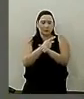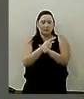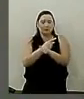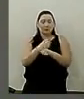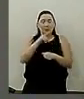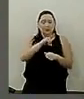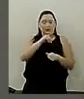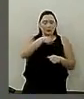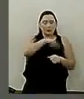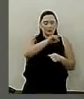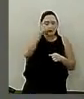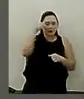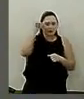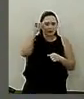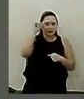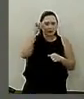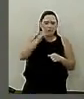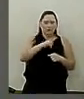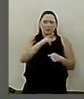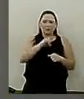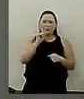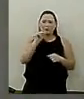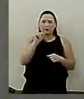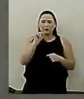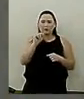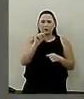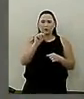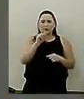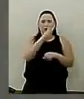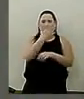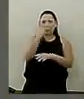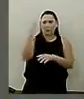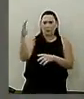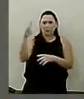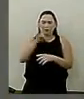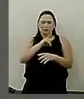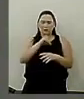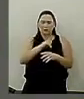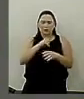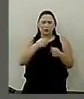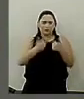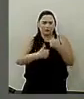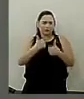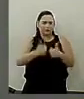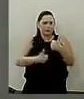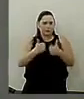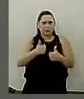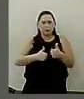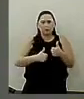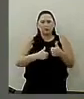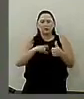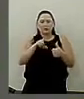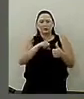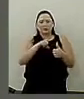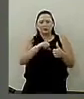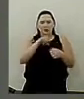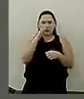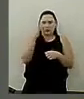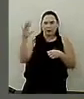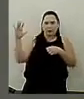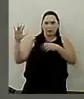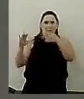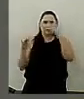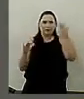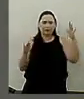numa fazenda, numa chácara que tinha eucaliptos altos, tinha um campo de futebol gramado, muitas e grandes árvores ao